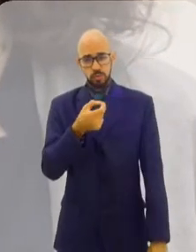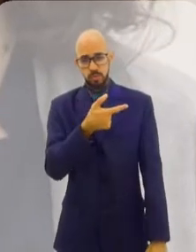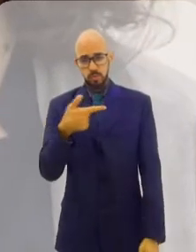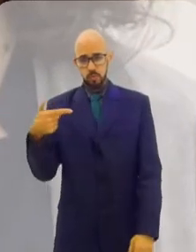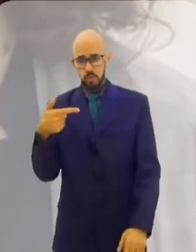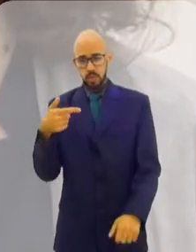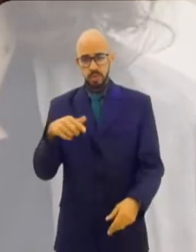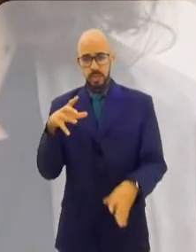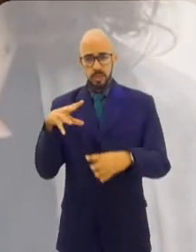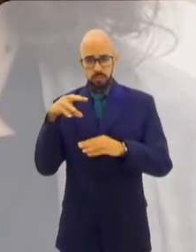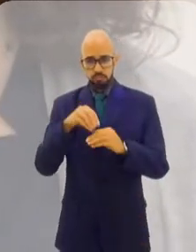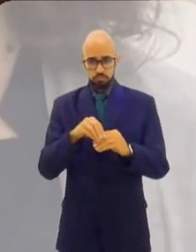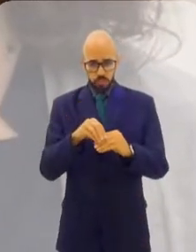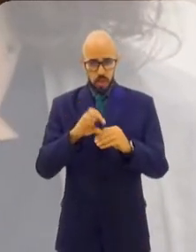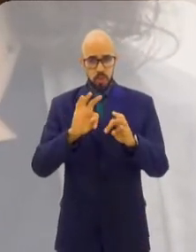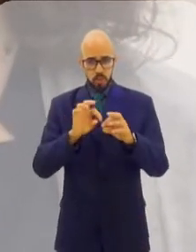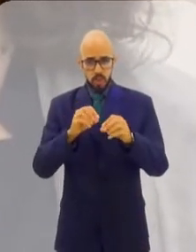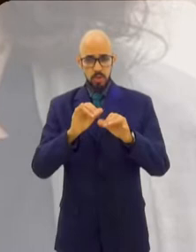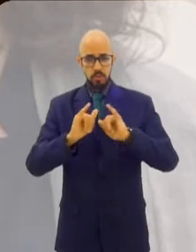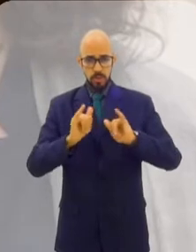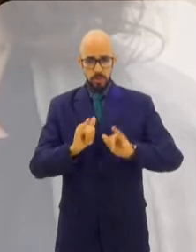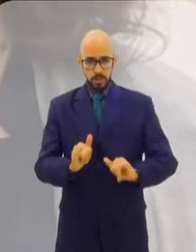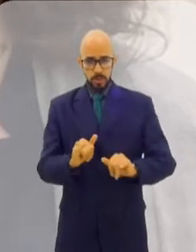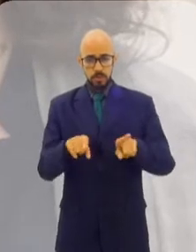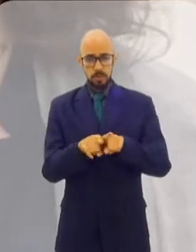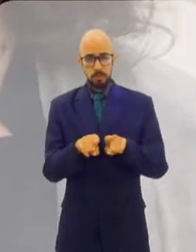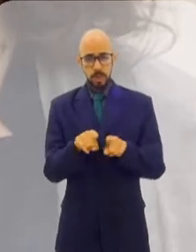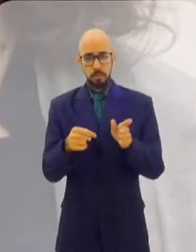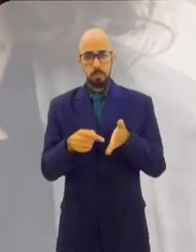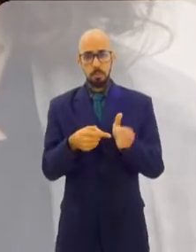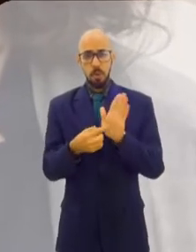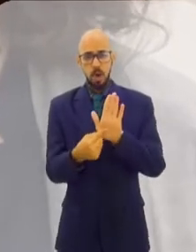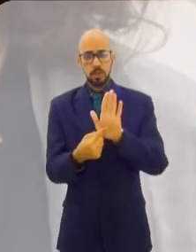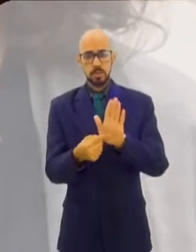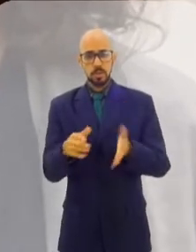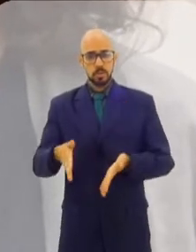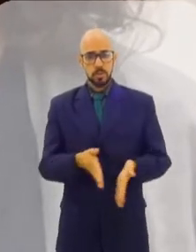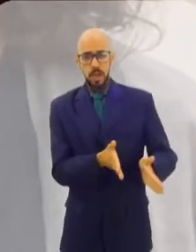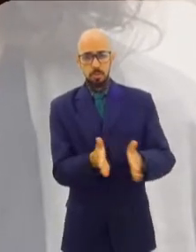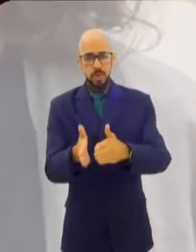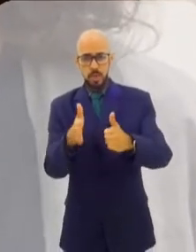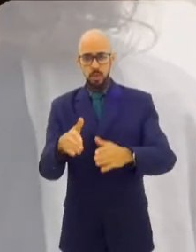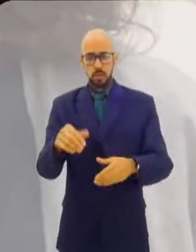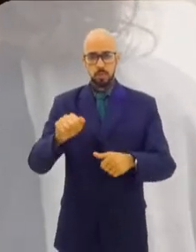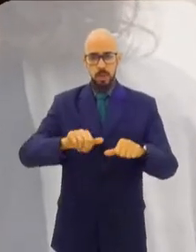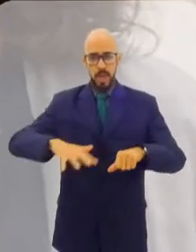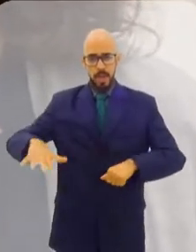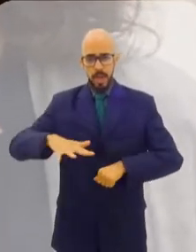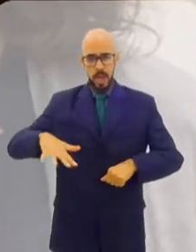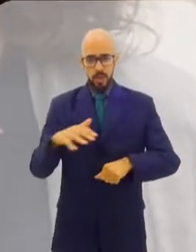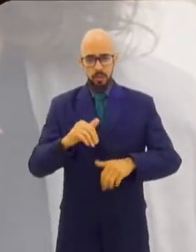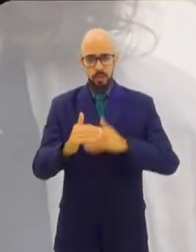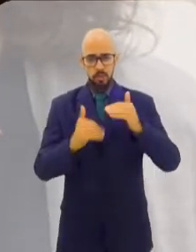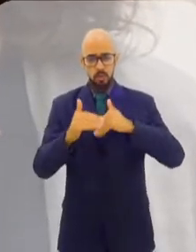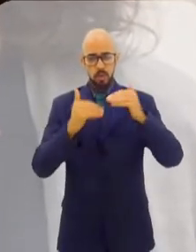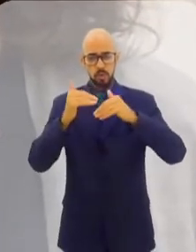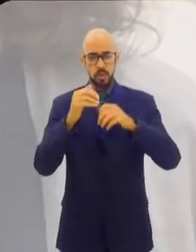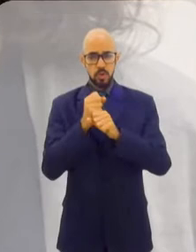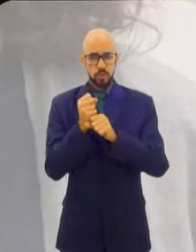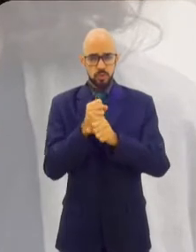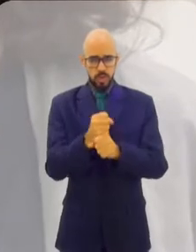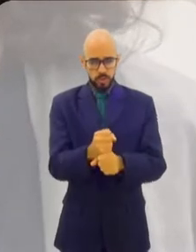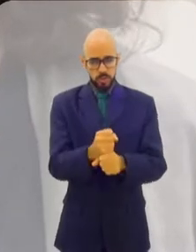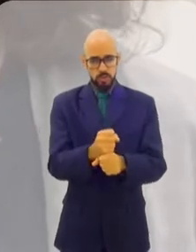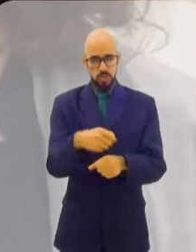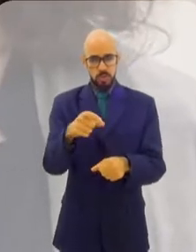principais informações do setor também apresenta tendências de mercado estratégias de desenvolvimento evoluções ao longo dos anos